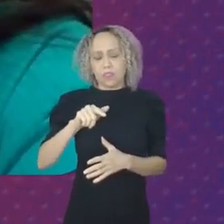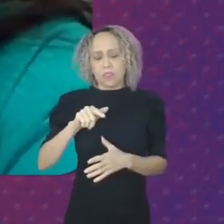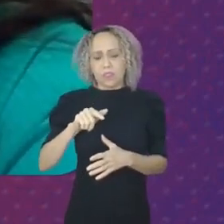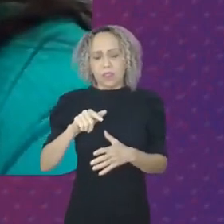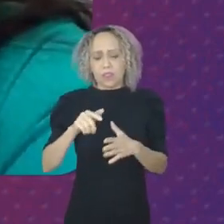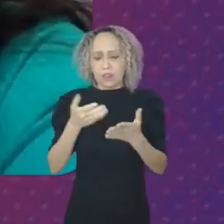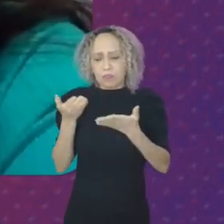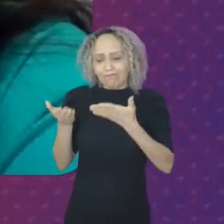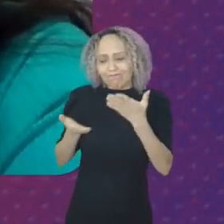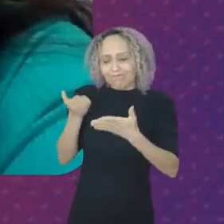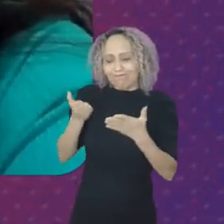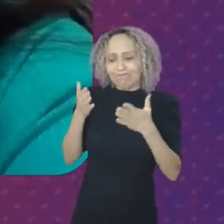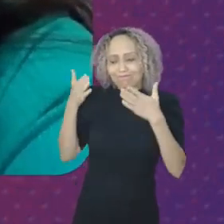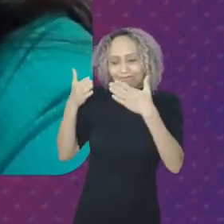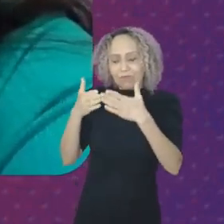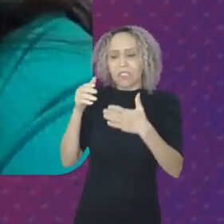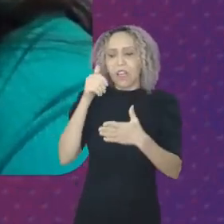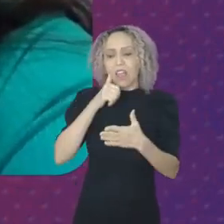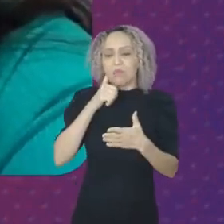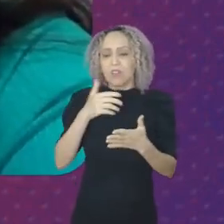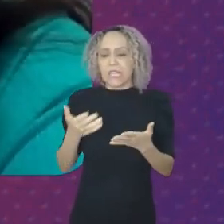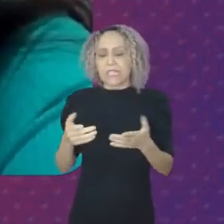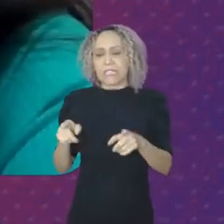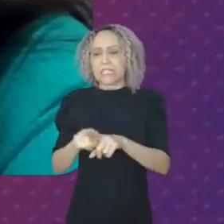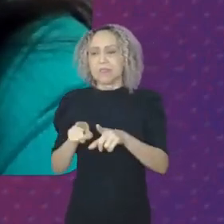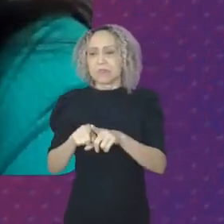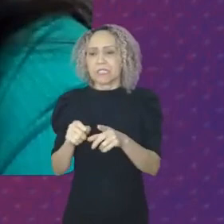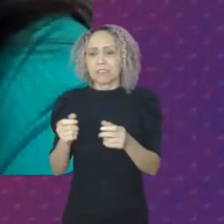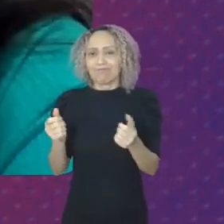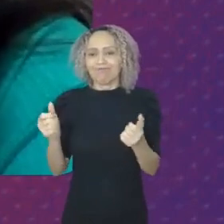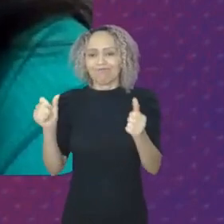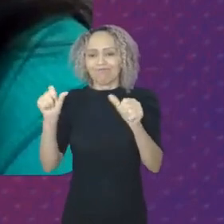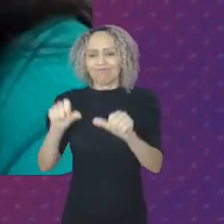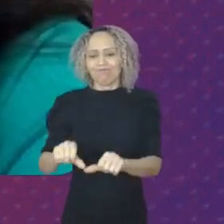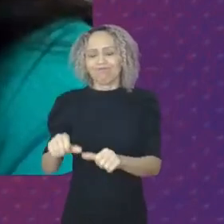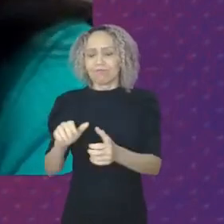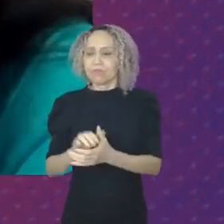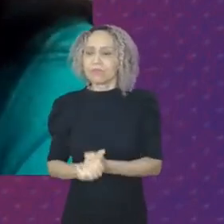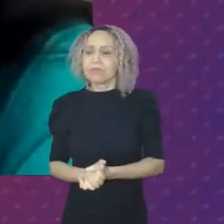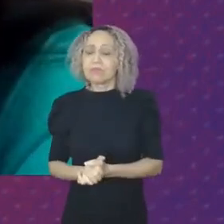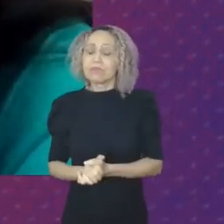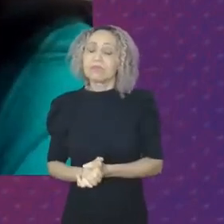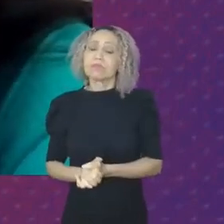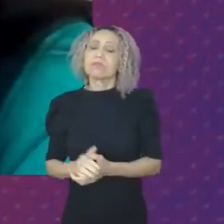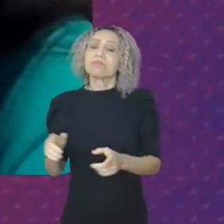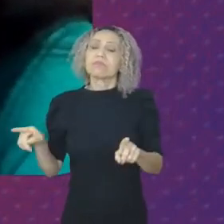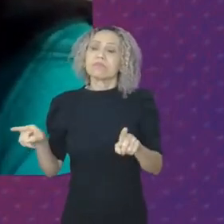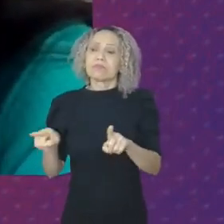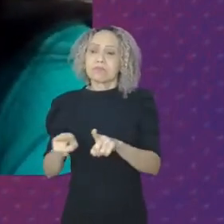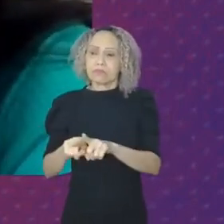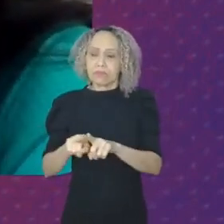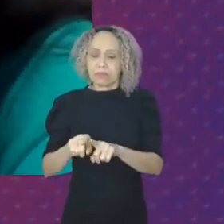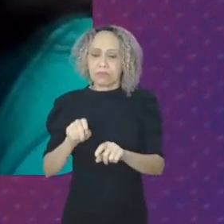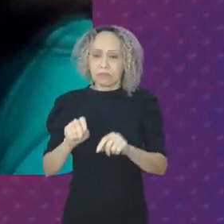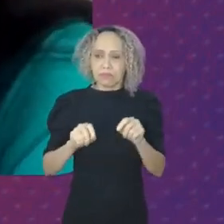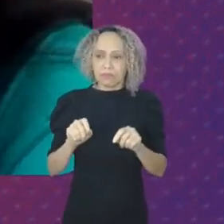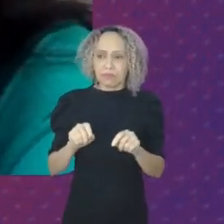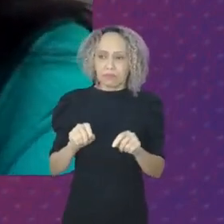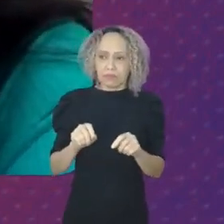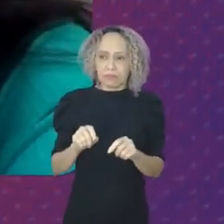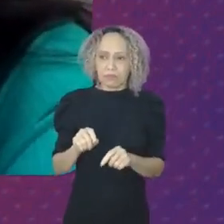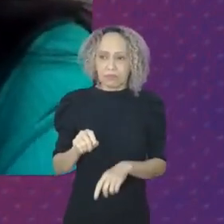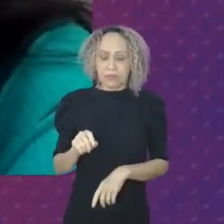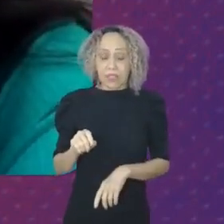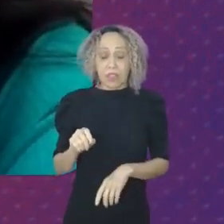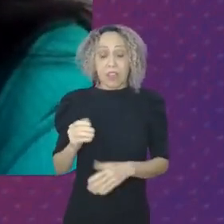gente trabalha com essa atualização. E a questão de assediadores, violadores que ligam